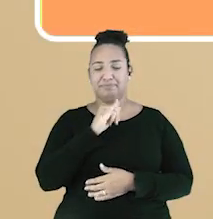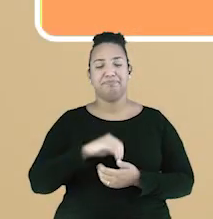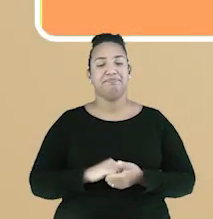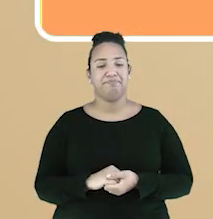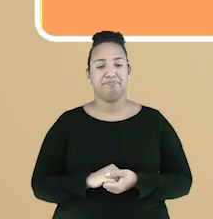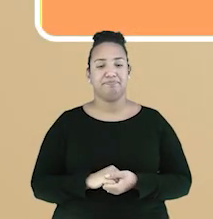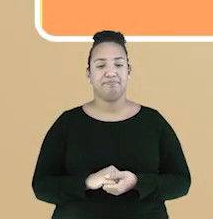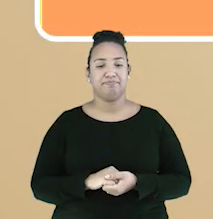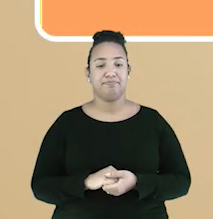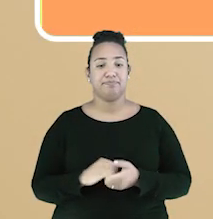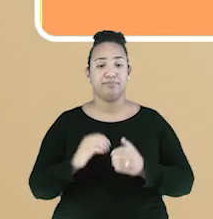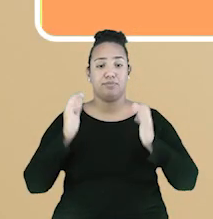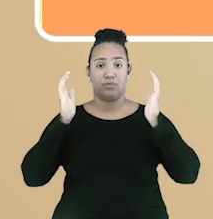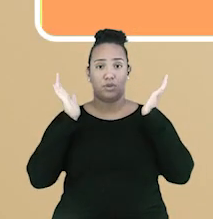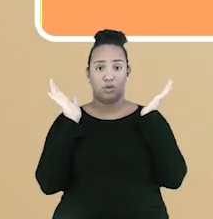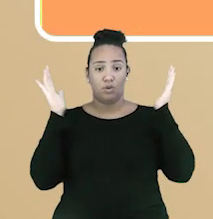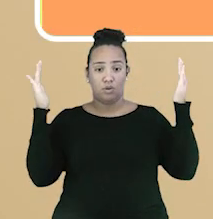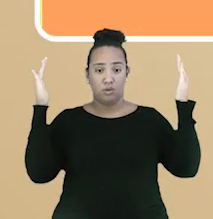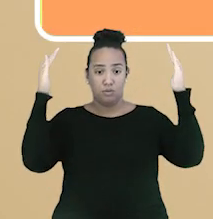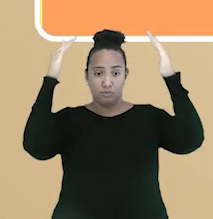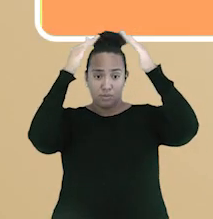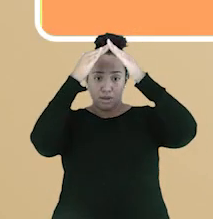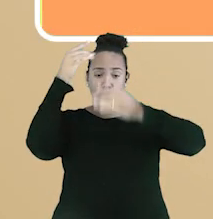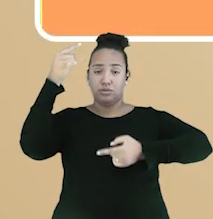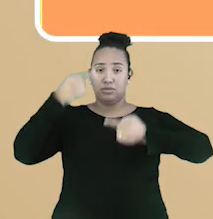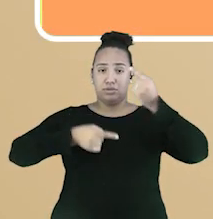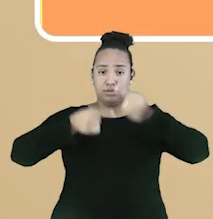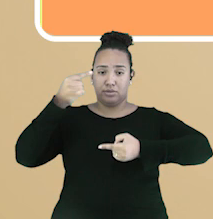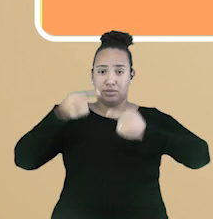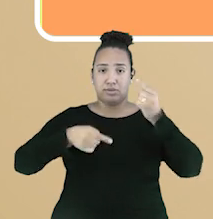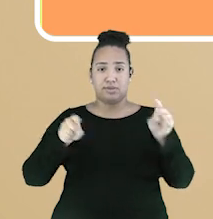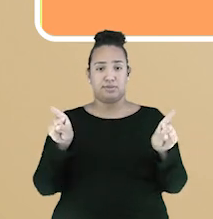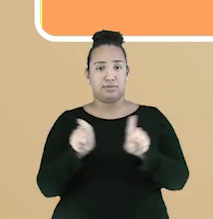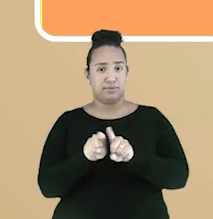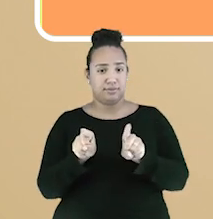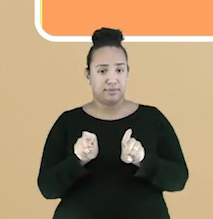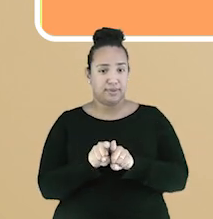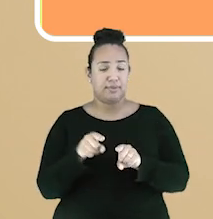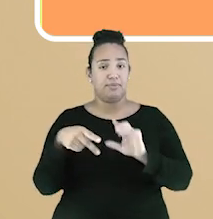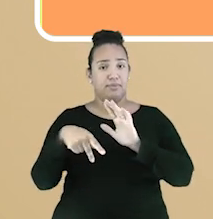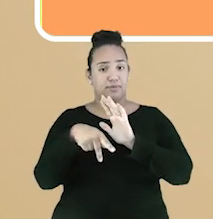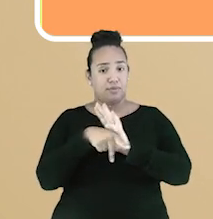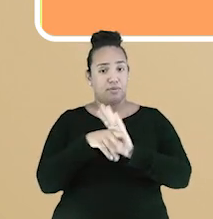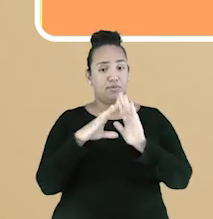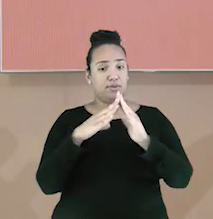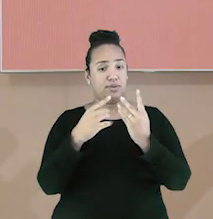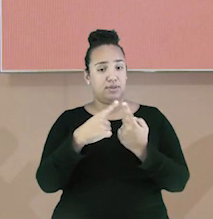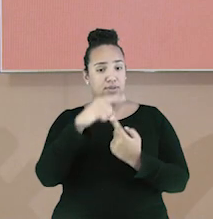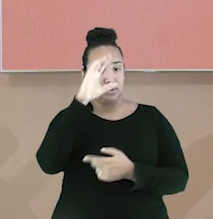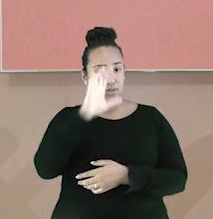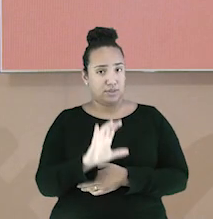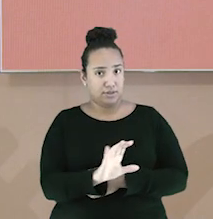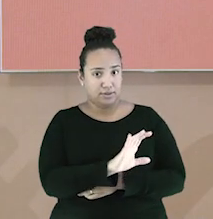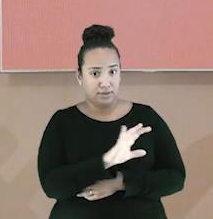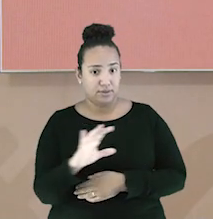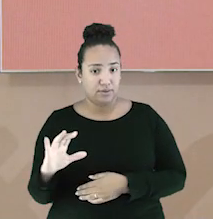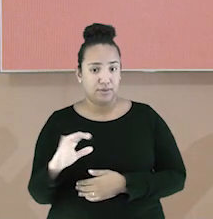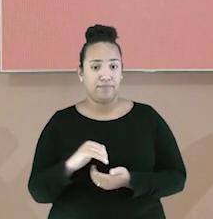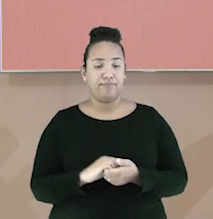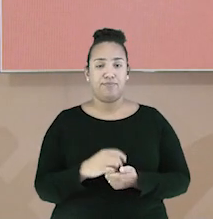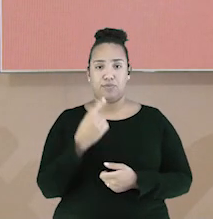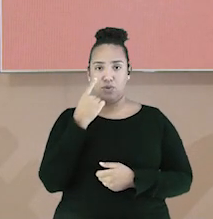foto. A infalibilidade do Papa foi outra questão debatida, sendo mantida como parte da doutrina católica. Então aqui a gente consegue